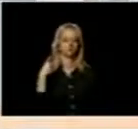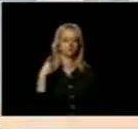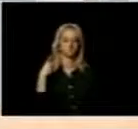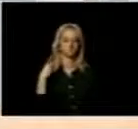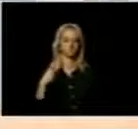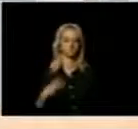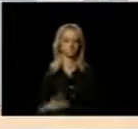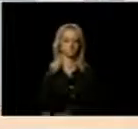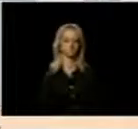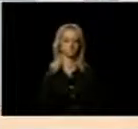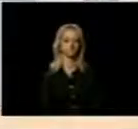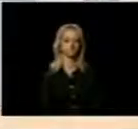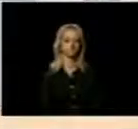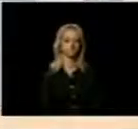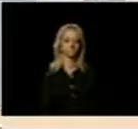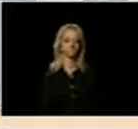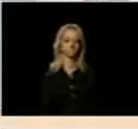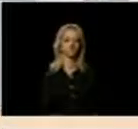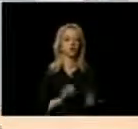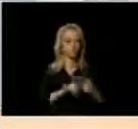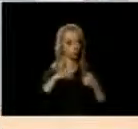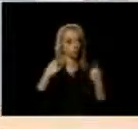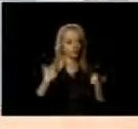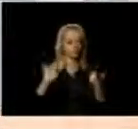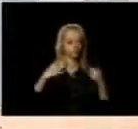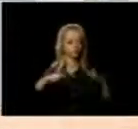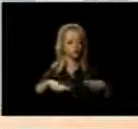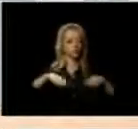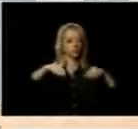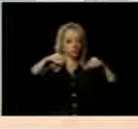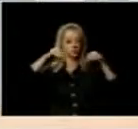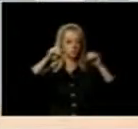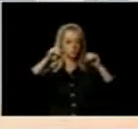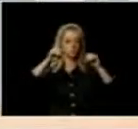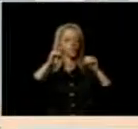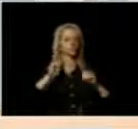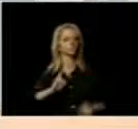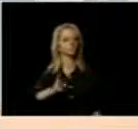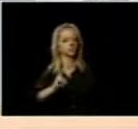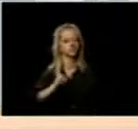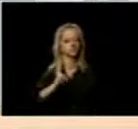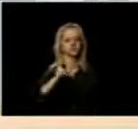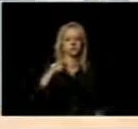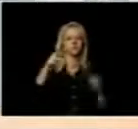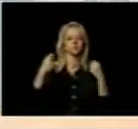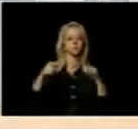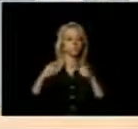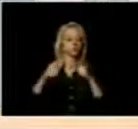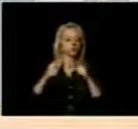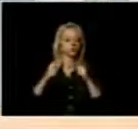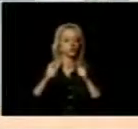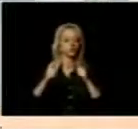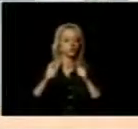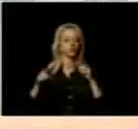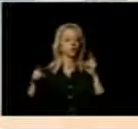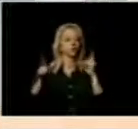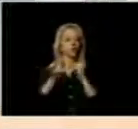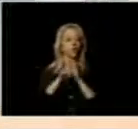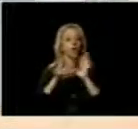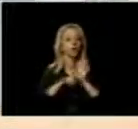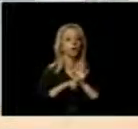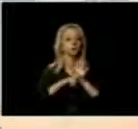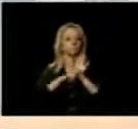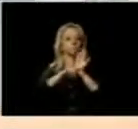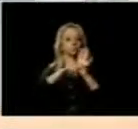assessoria na área de orçamento. Diferentemente do que pensa o Ministério Público, na figura do senhor promotor atual,